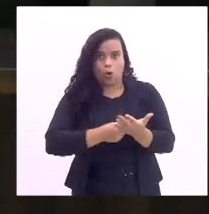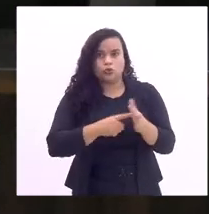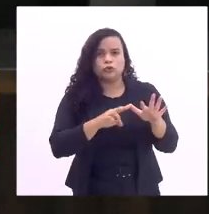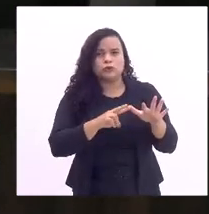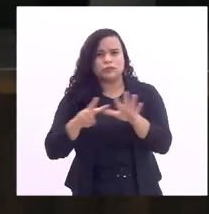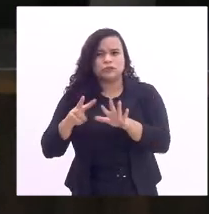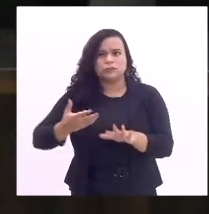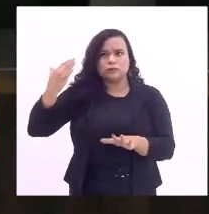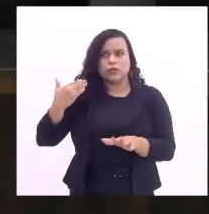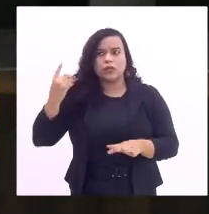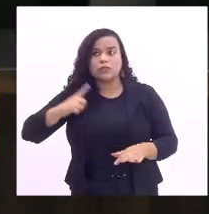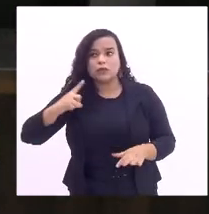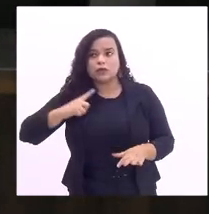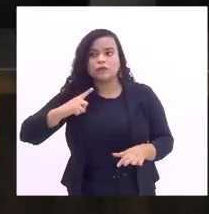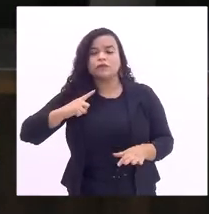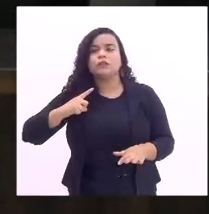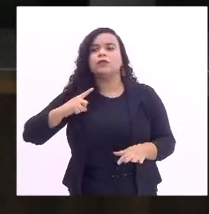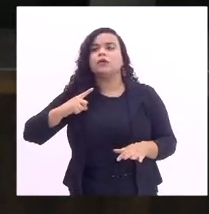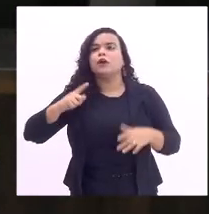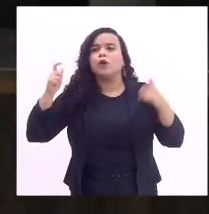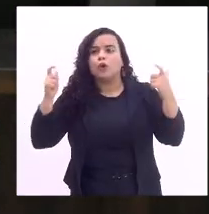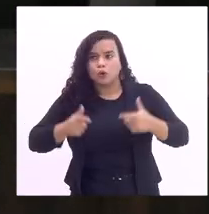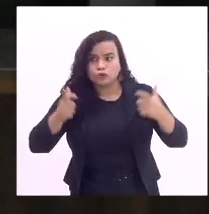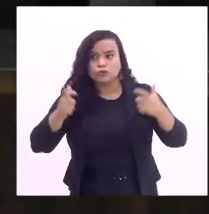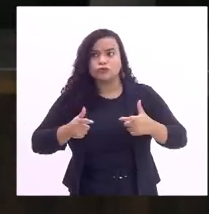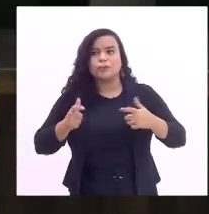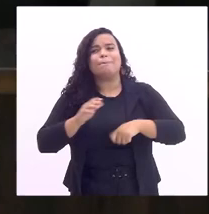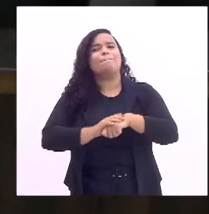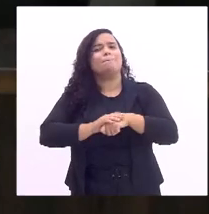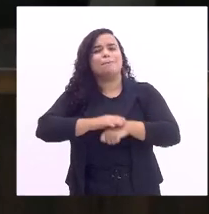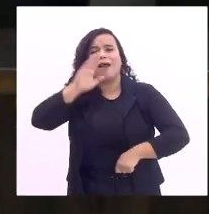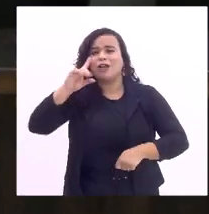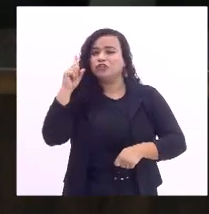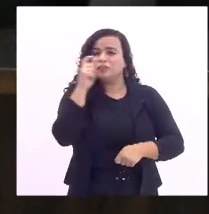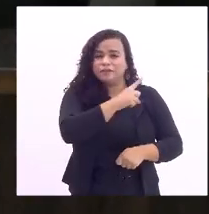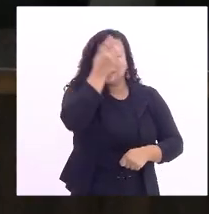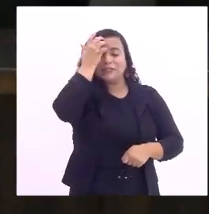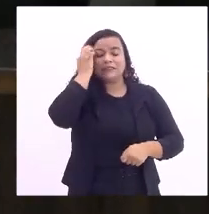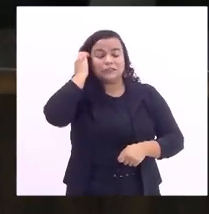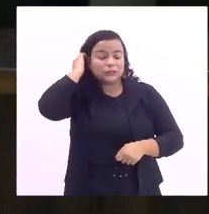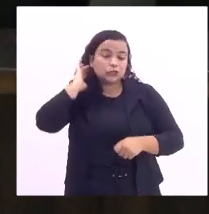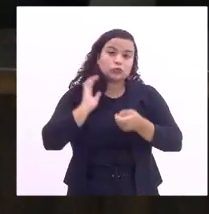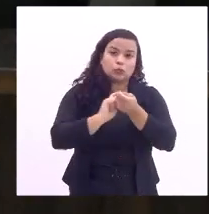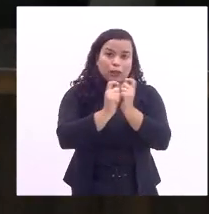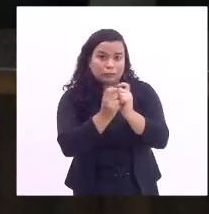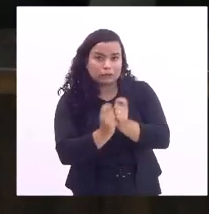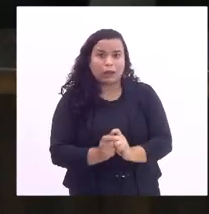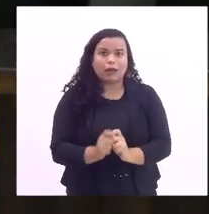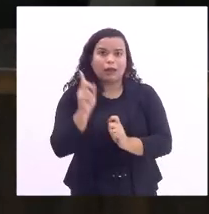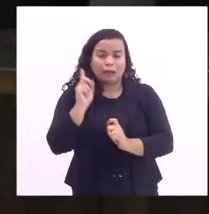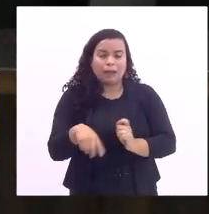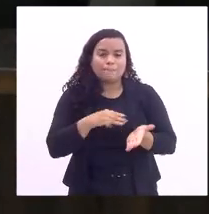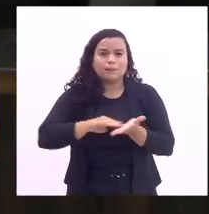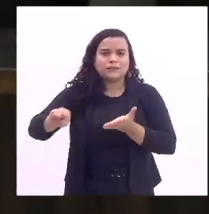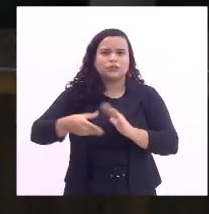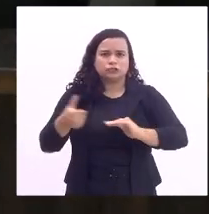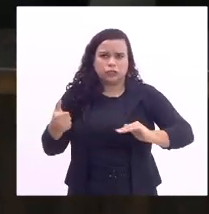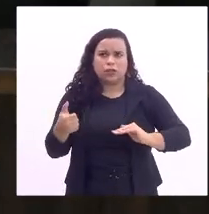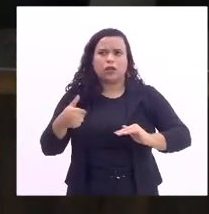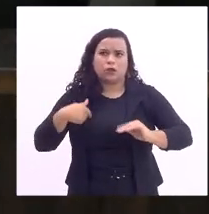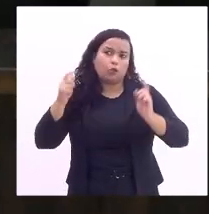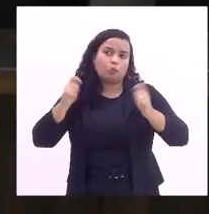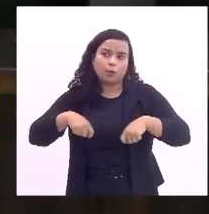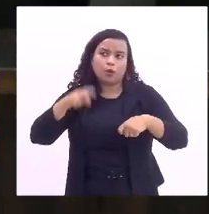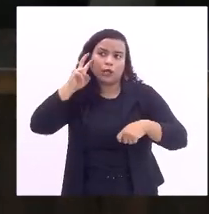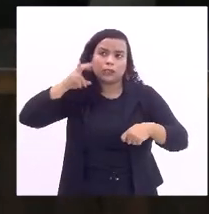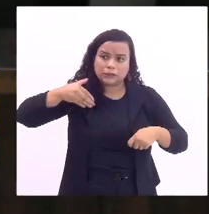semana, da onde tinha mais dificuldade de ajuste, retirado da mensagem, eu posso, inclusive, trazer para a